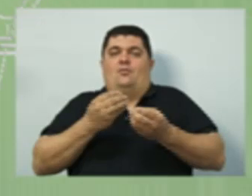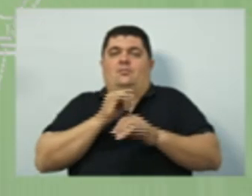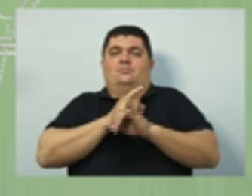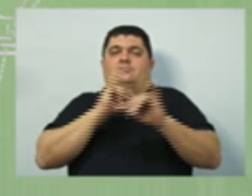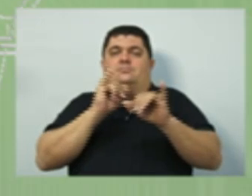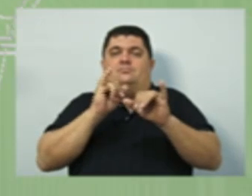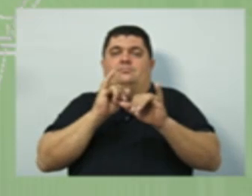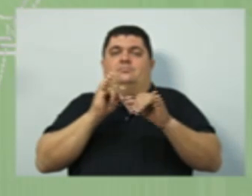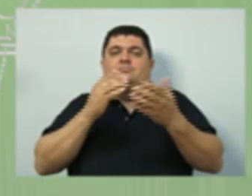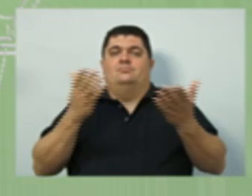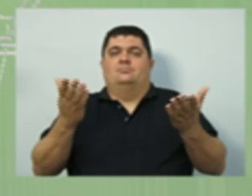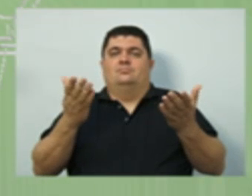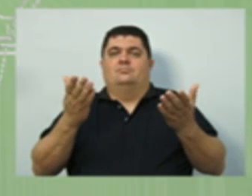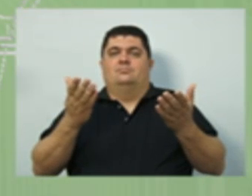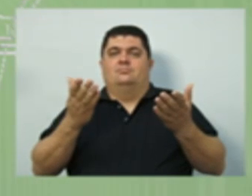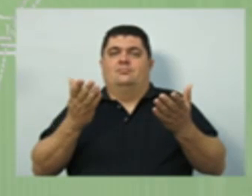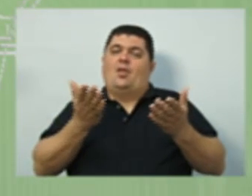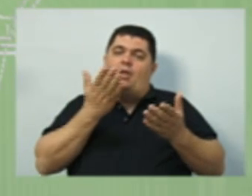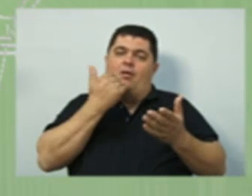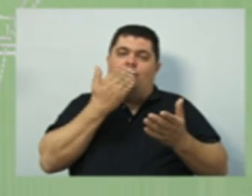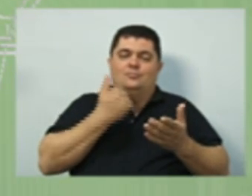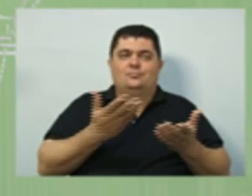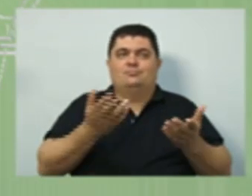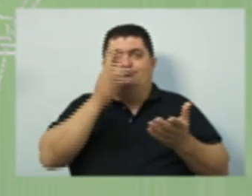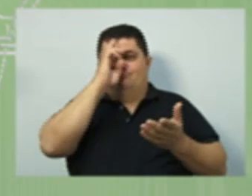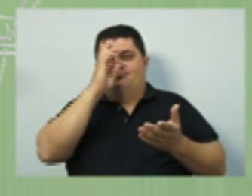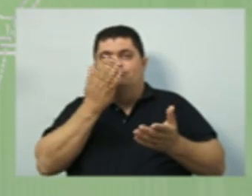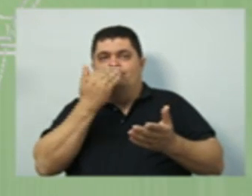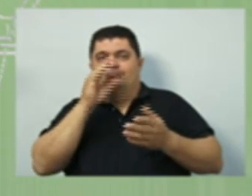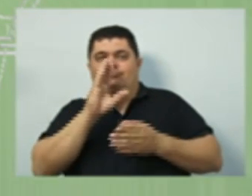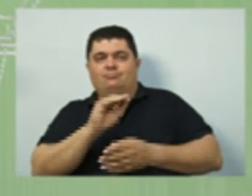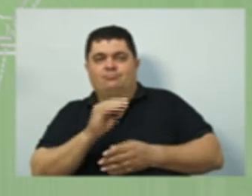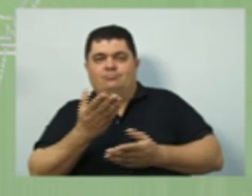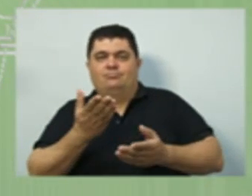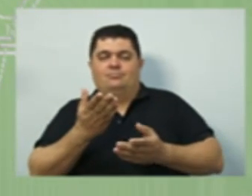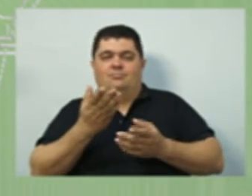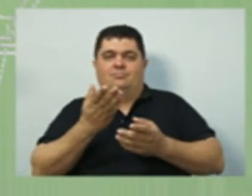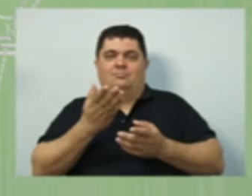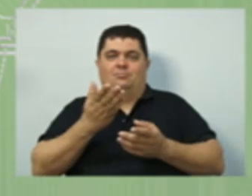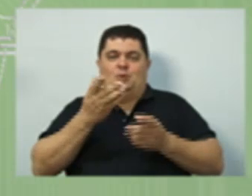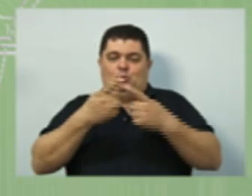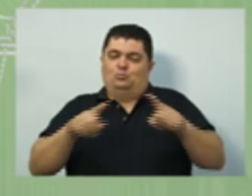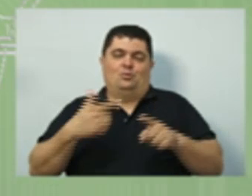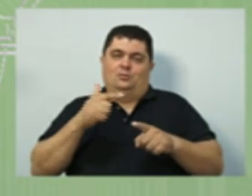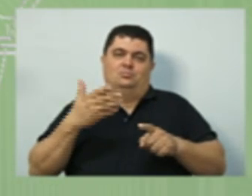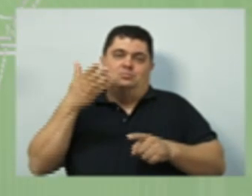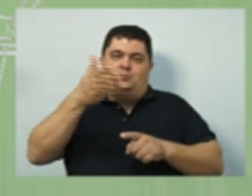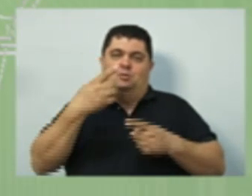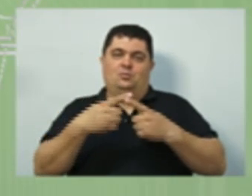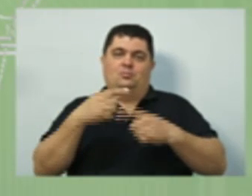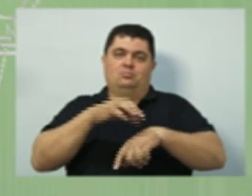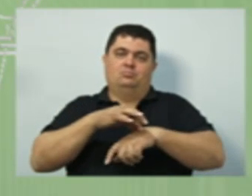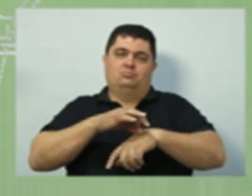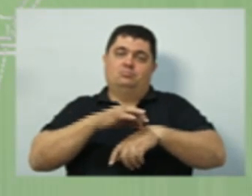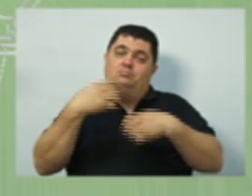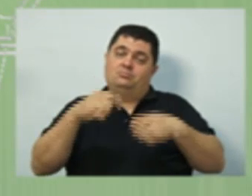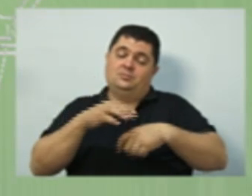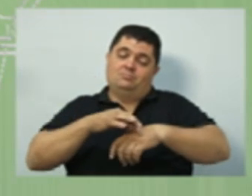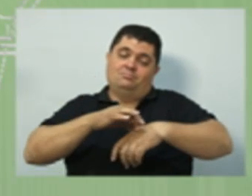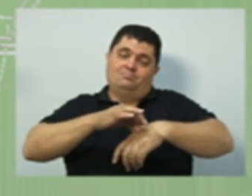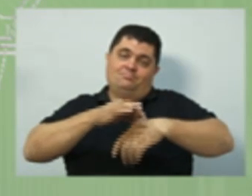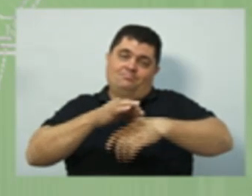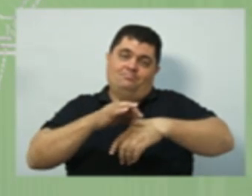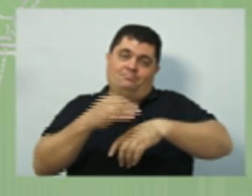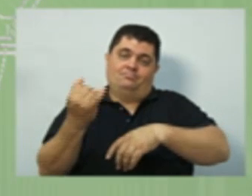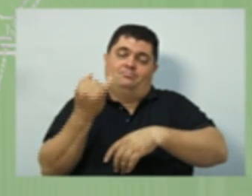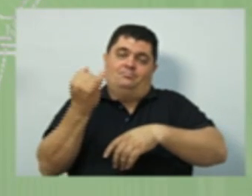que foi a um jantar, a um almoço, a um banquete, menos a um churrasco. Para haver churrasco é preciso ter a